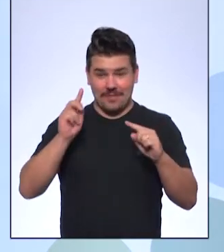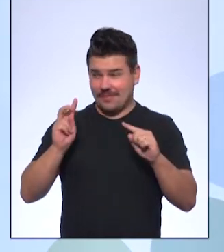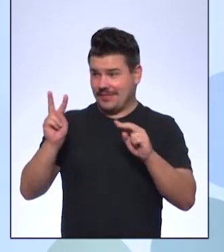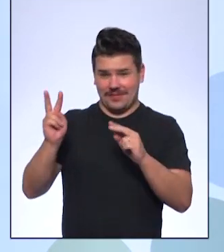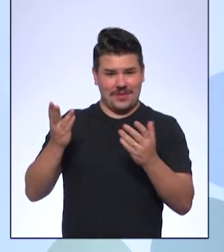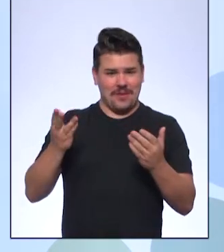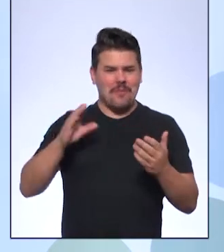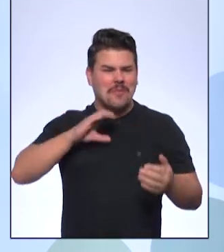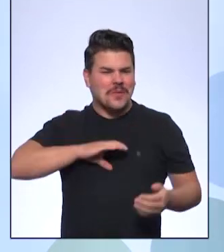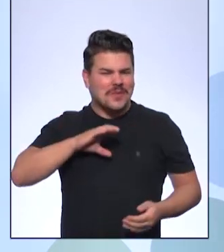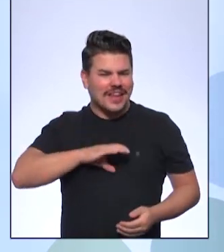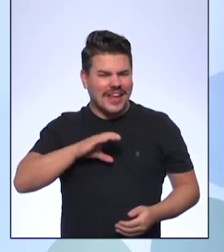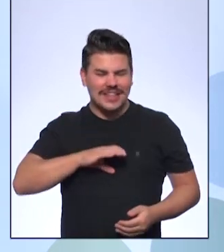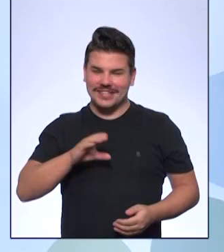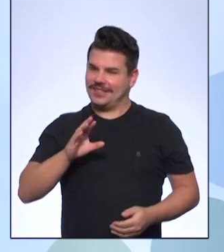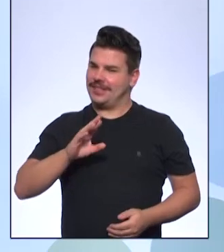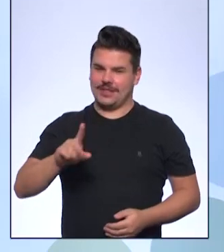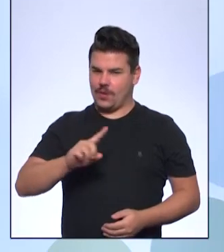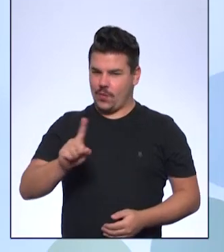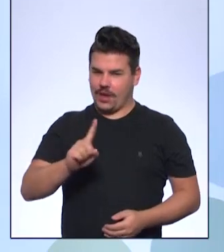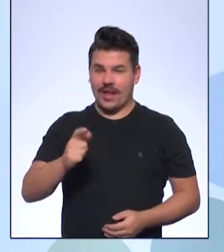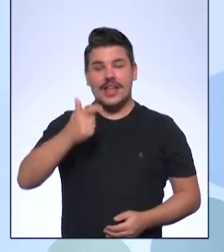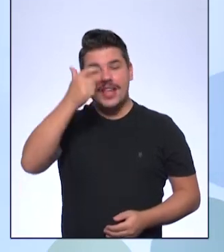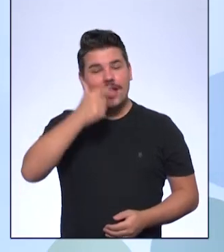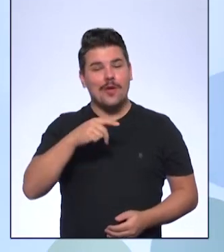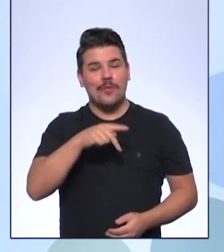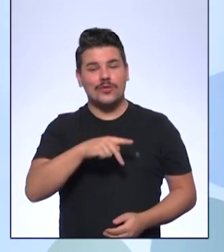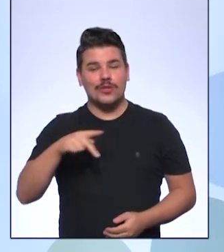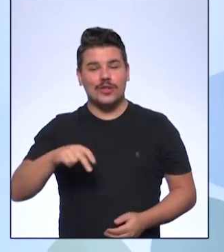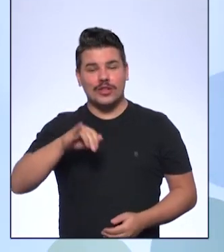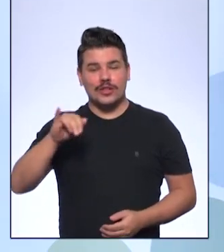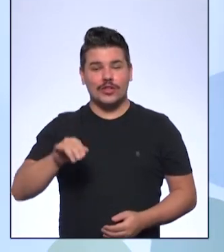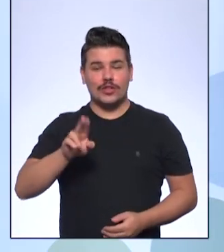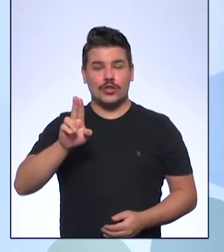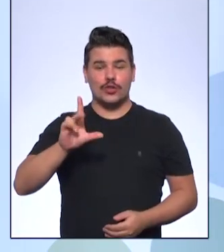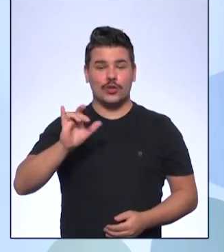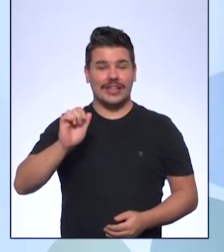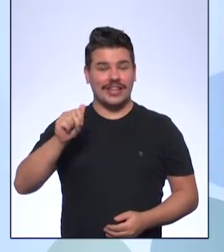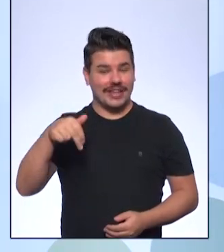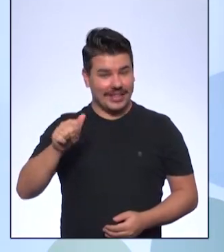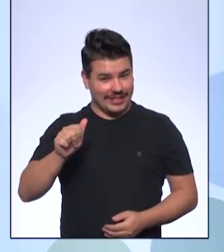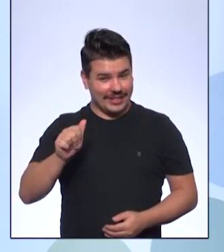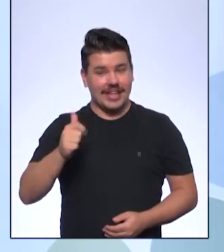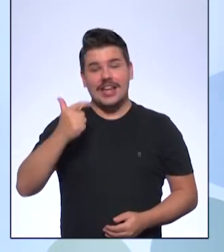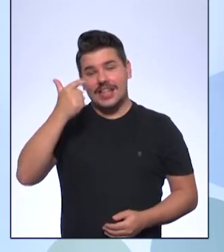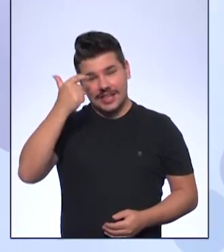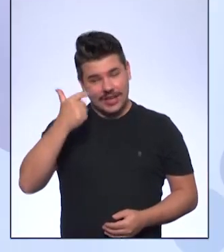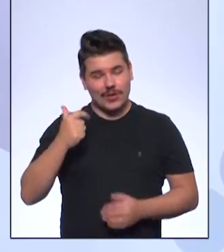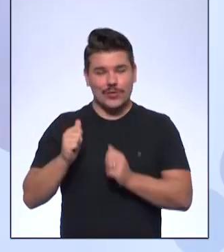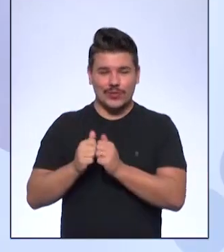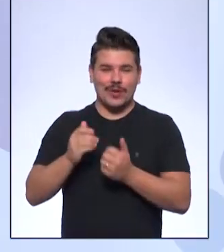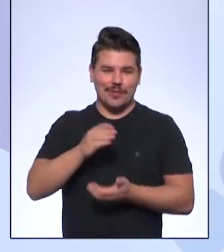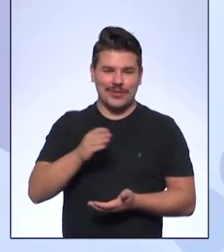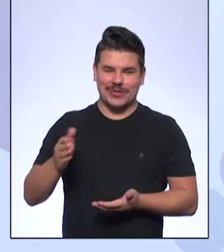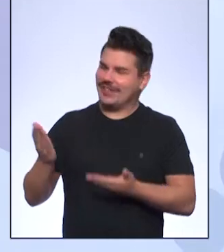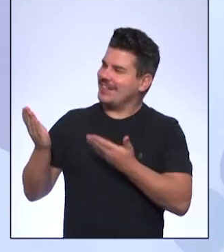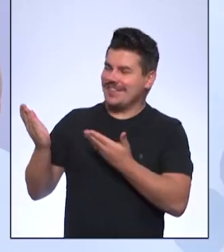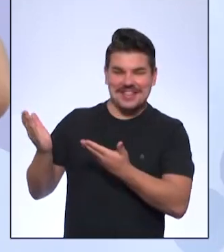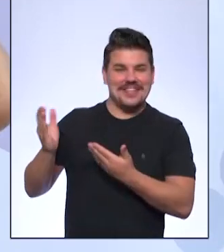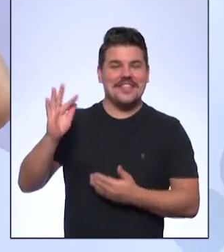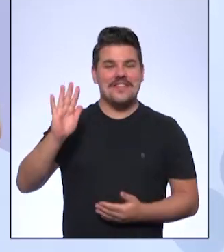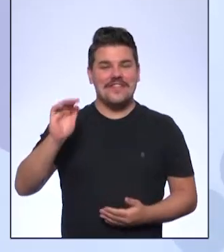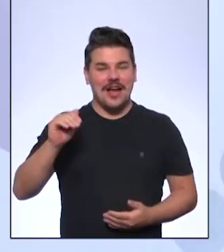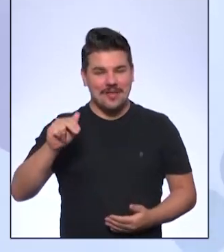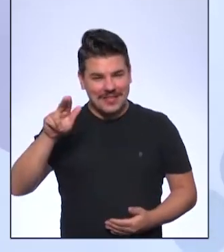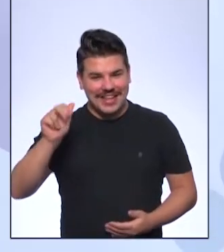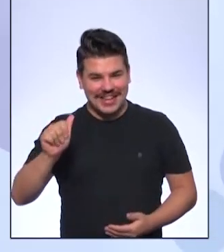tela de vocês? Eu sou a professora Juliana e estarei aqui com a professora Fabiana. Estamos aqui de